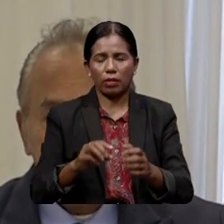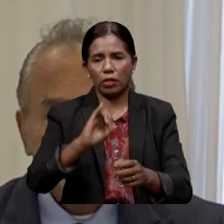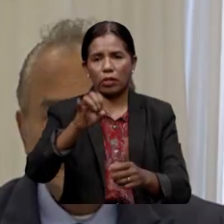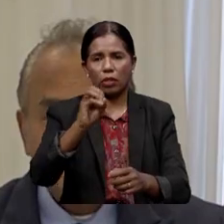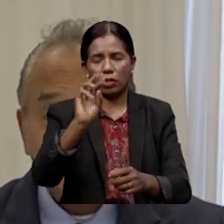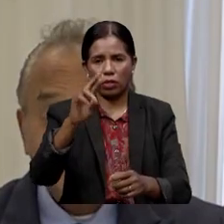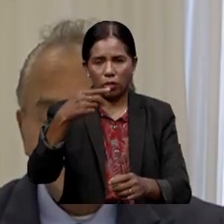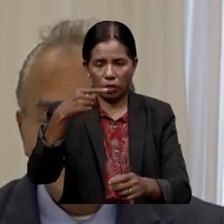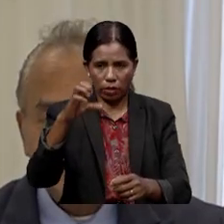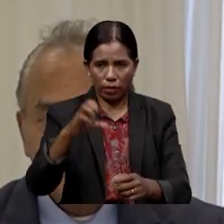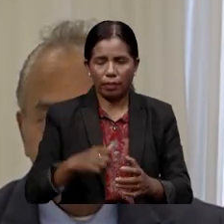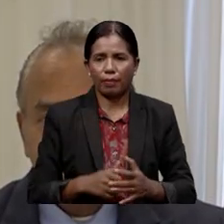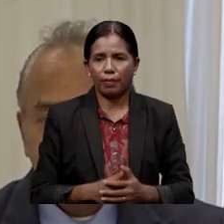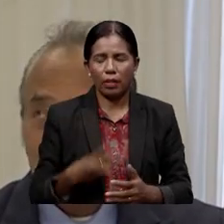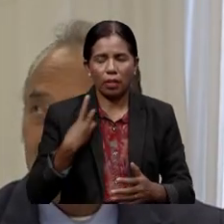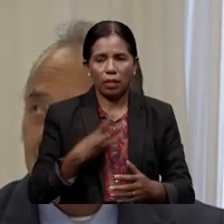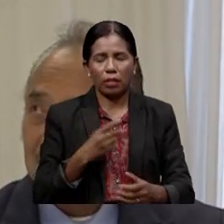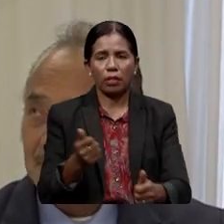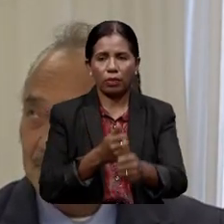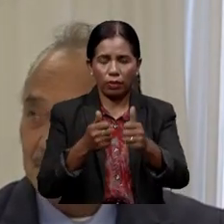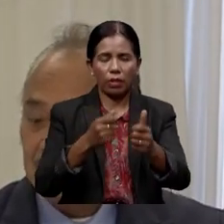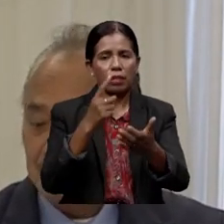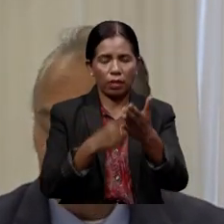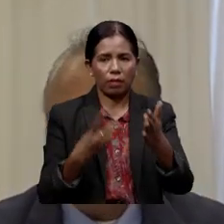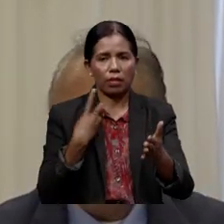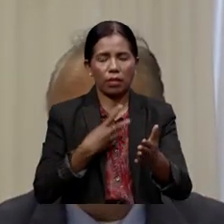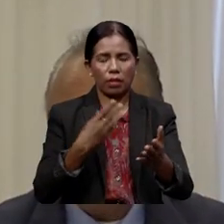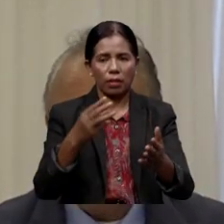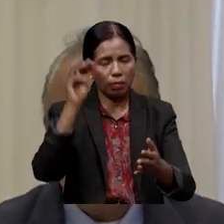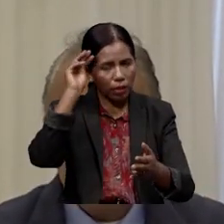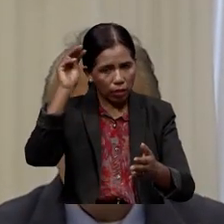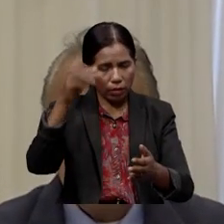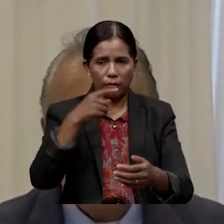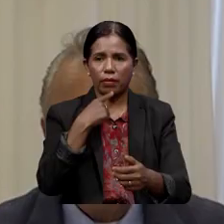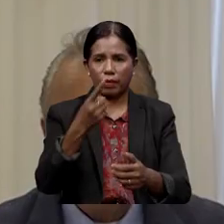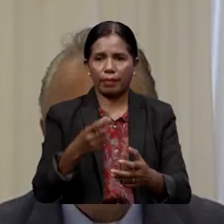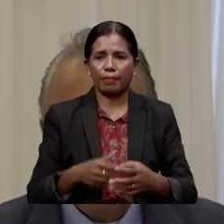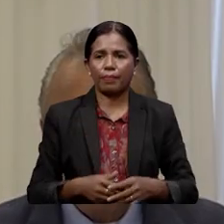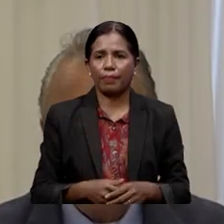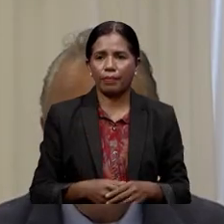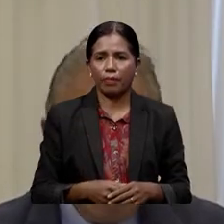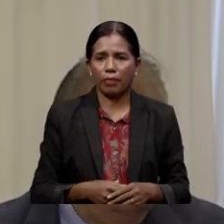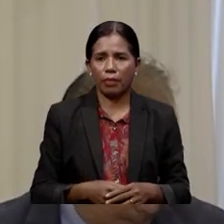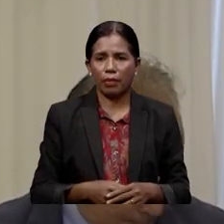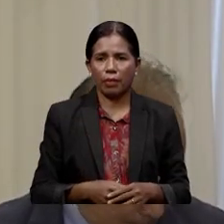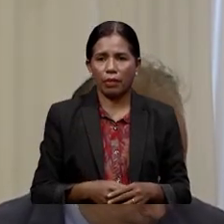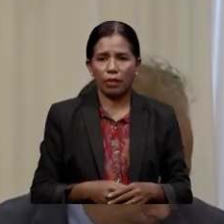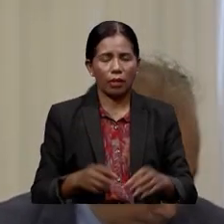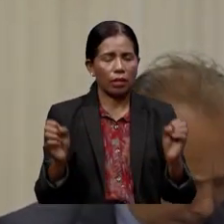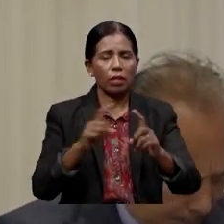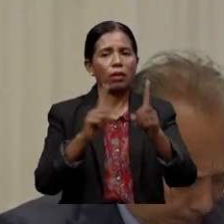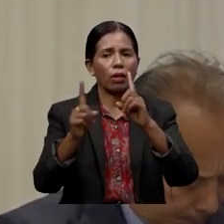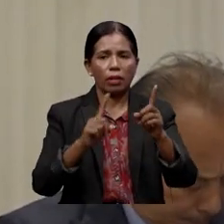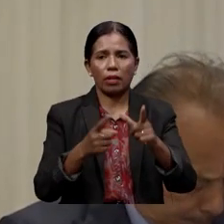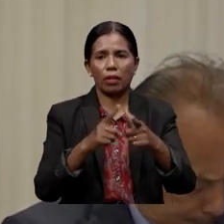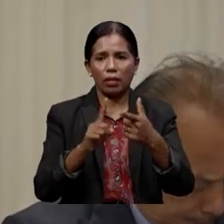nós cumprimos as indicações do Sr. Primeiro-Ministro Alexandre Lisboa. Não vou falar muito, aqui não há muito para falar,